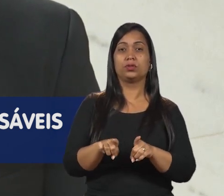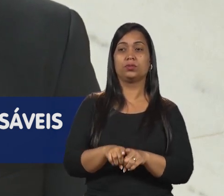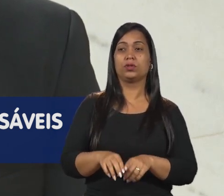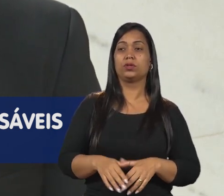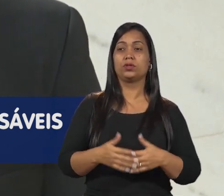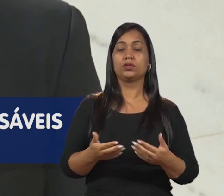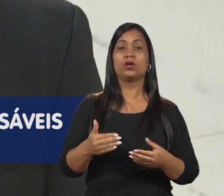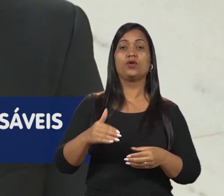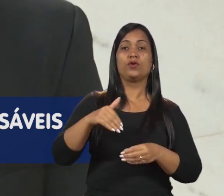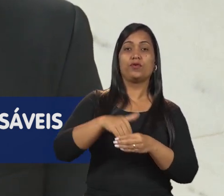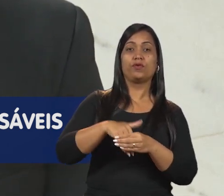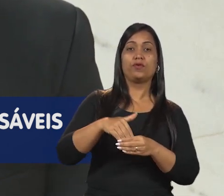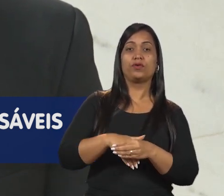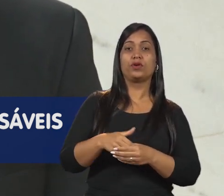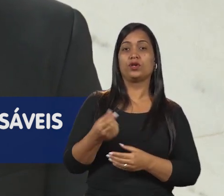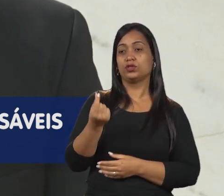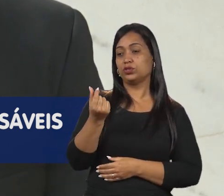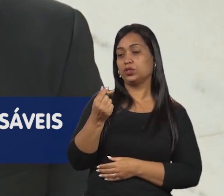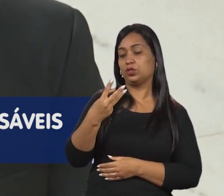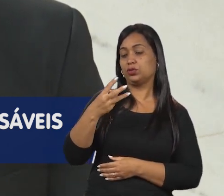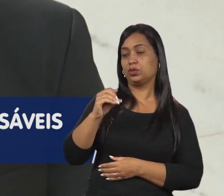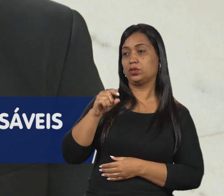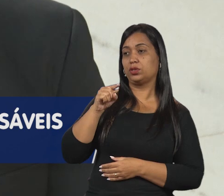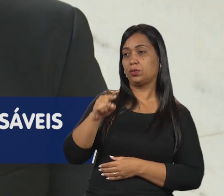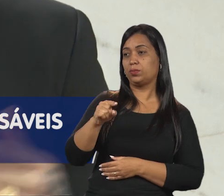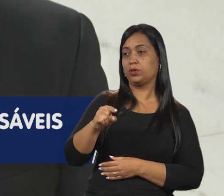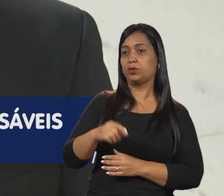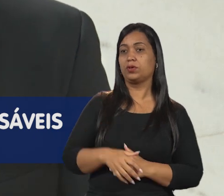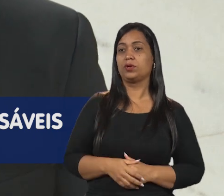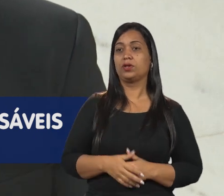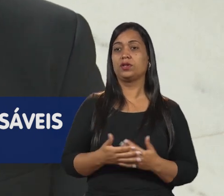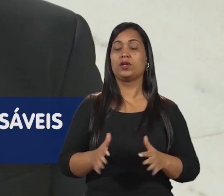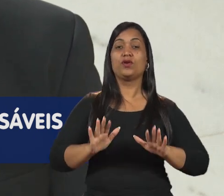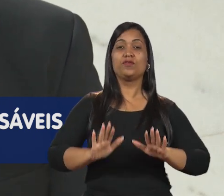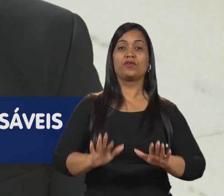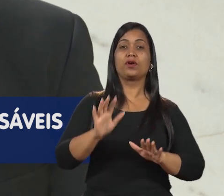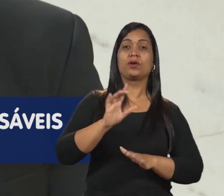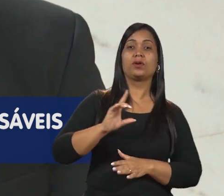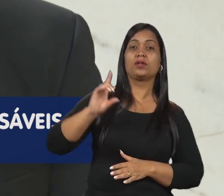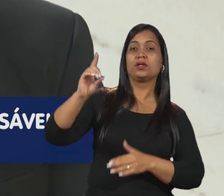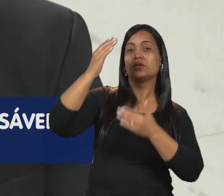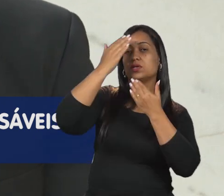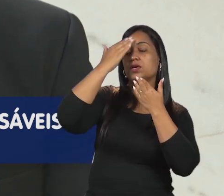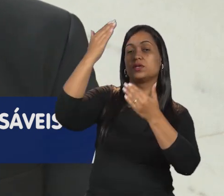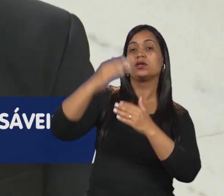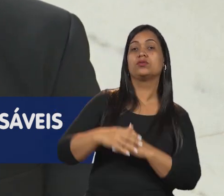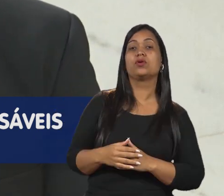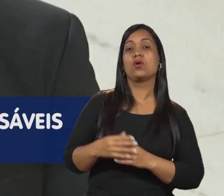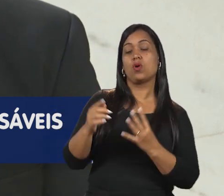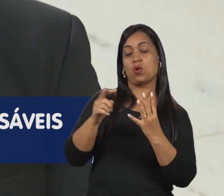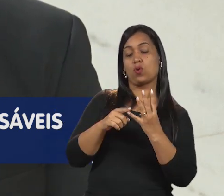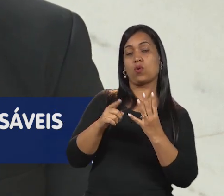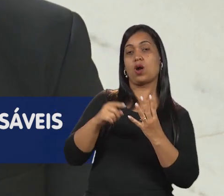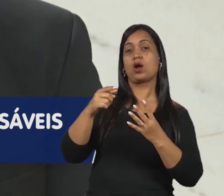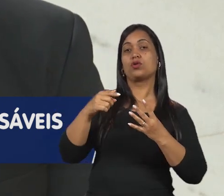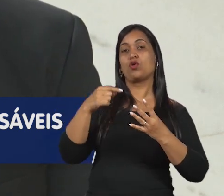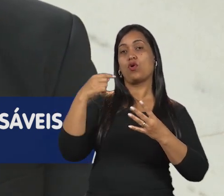para uma eleição com 30 mil de fundo eleitoral. Ficamos aí, graças ao bom Deus, como o quarto mais bem votado, com